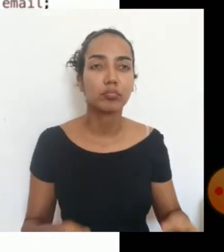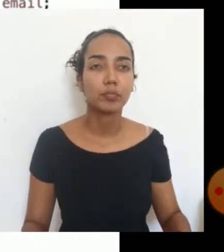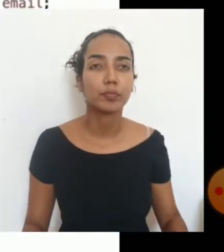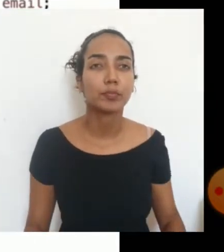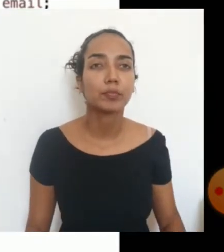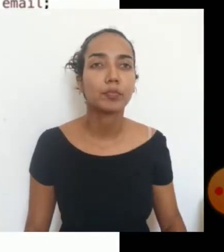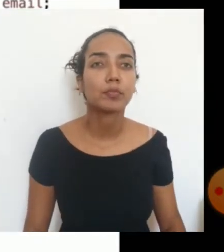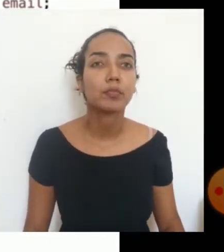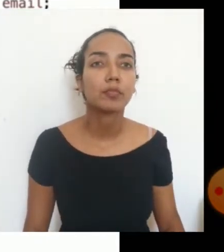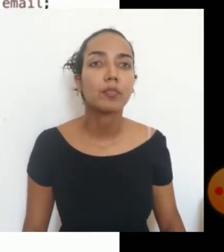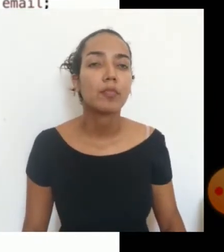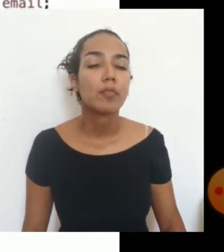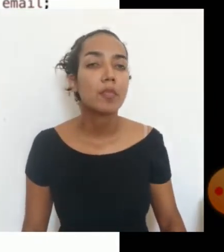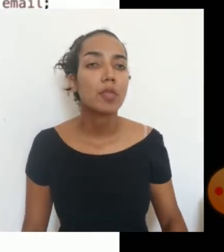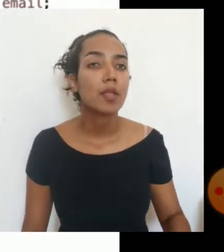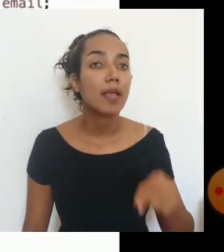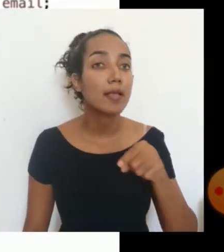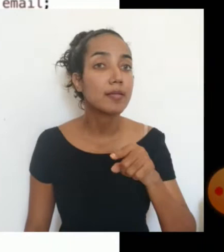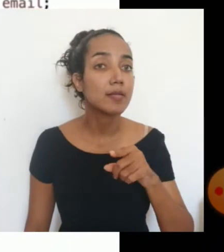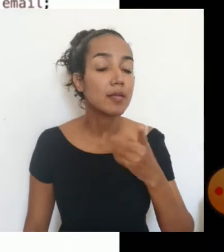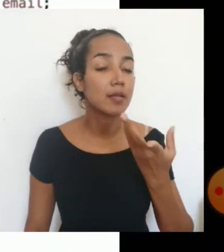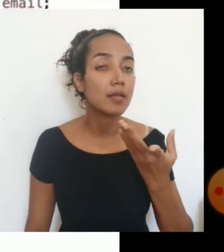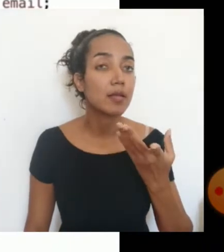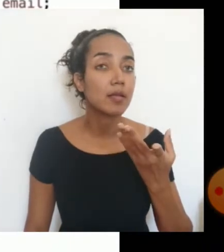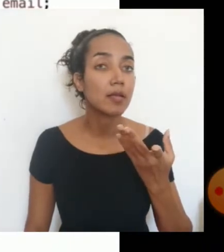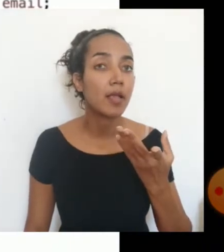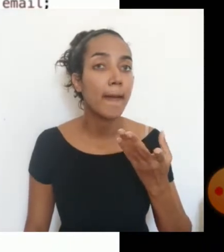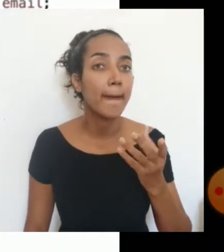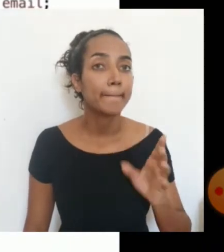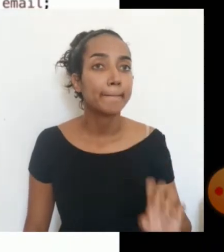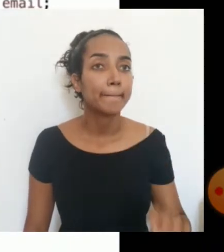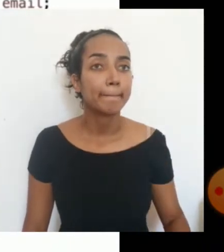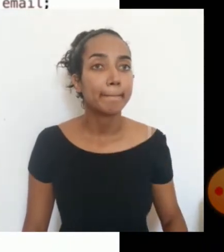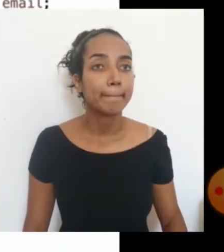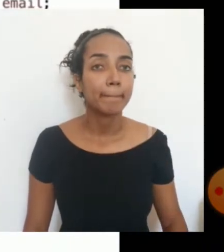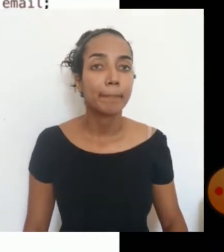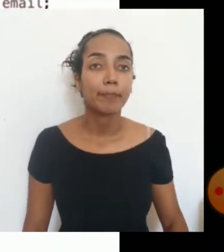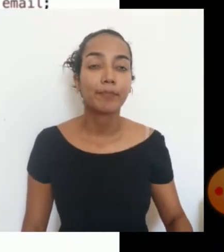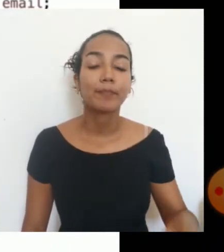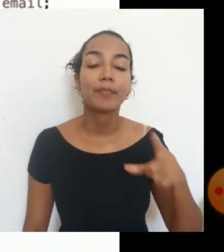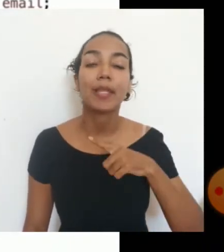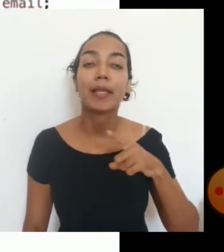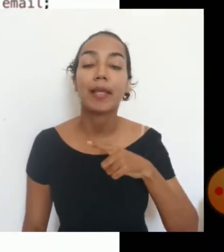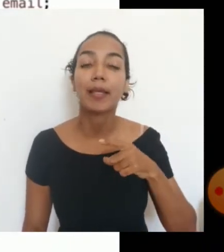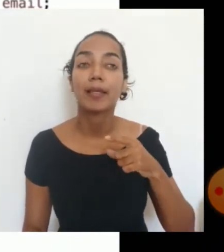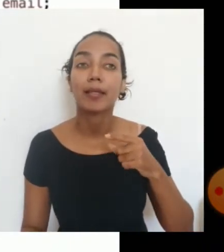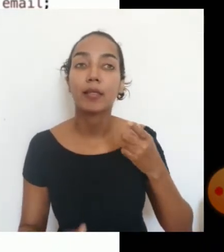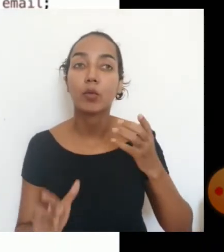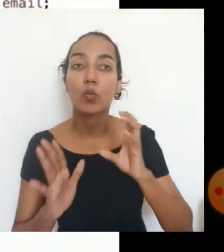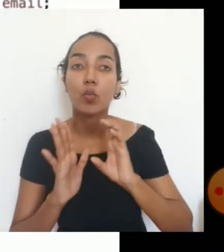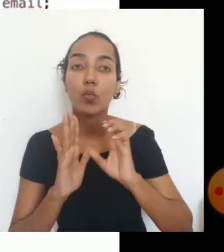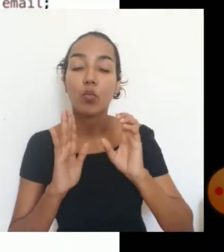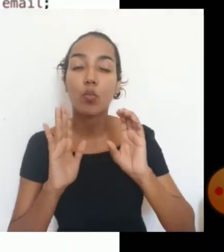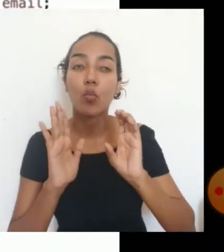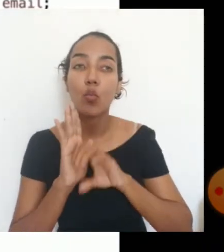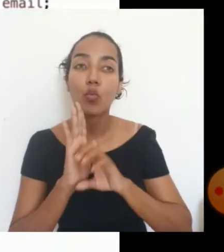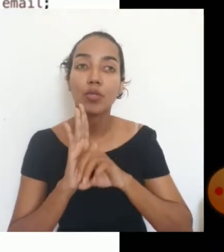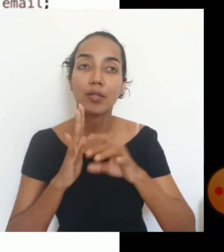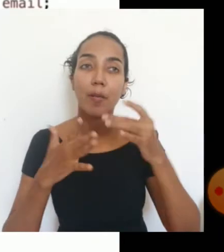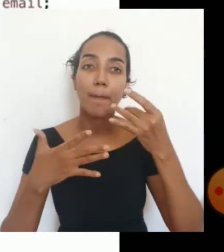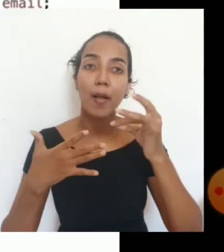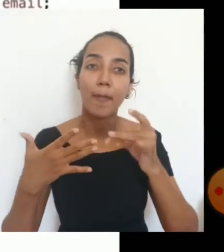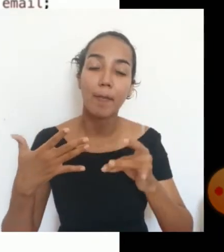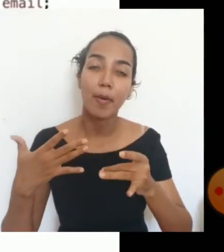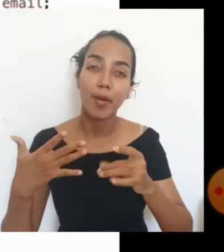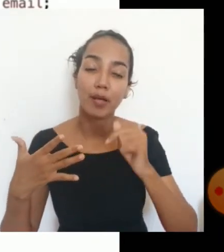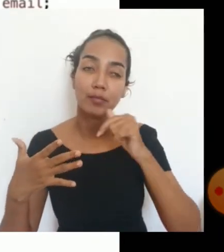ela vai obviamente envolver a definição de atributos, ou na classe conta, ou na classe cliente,